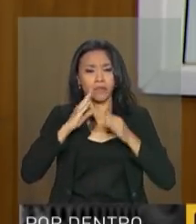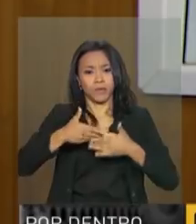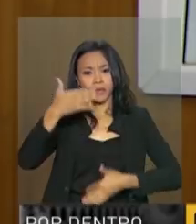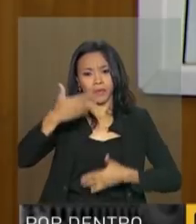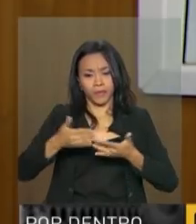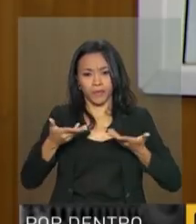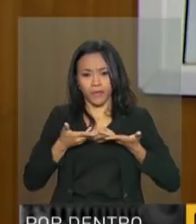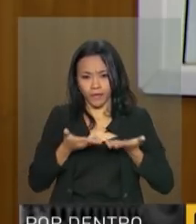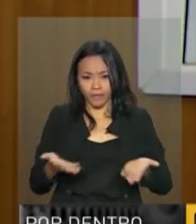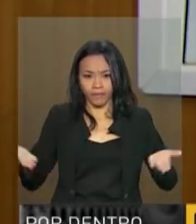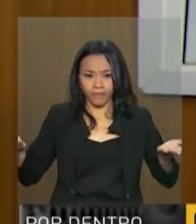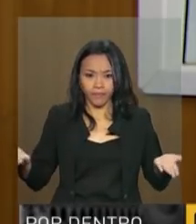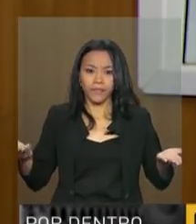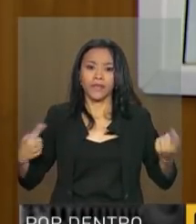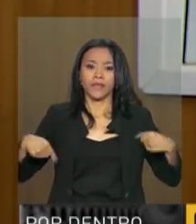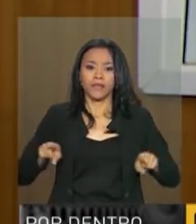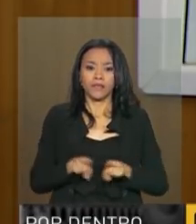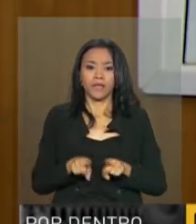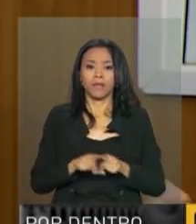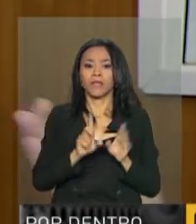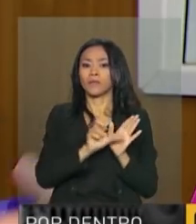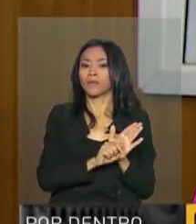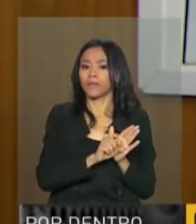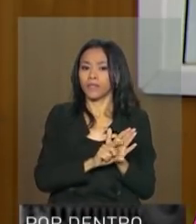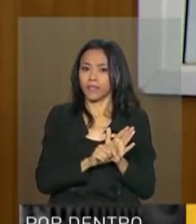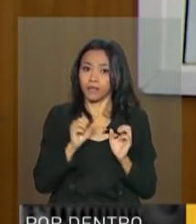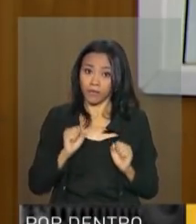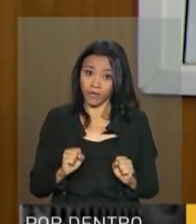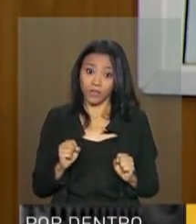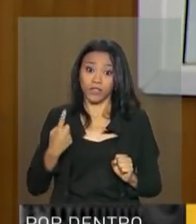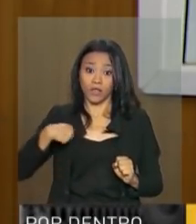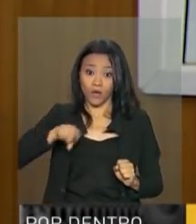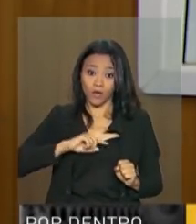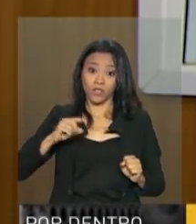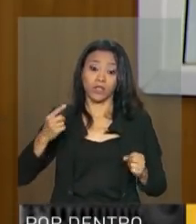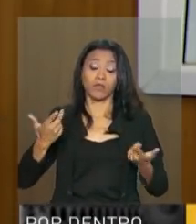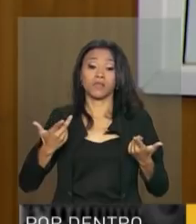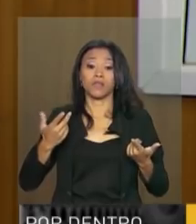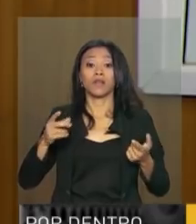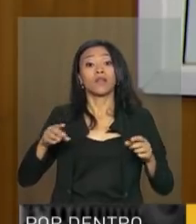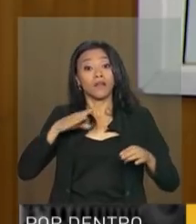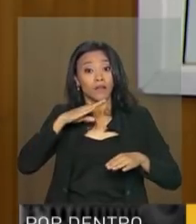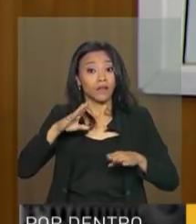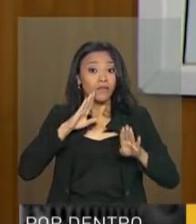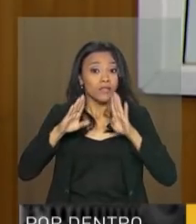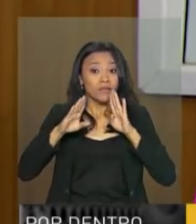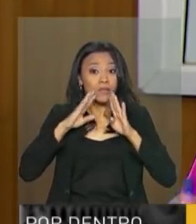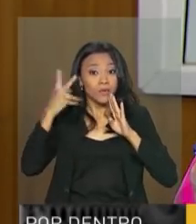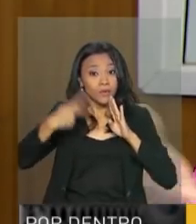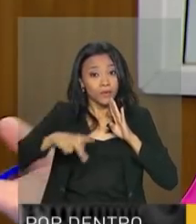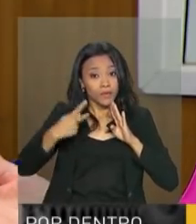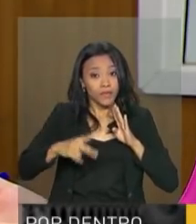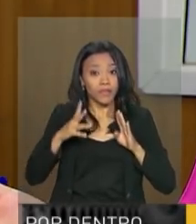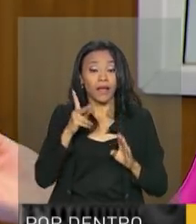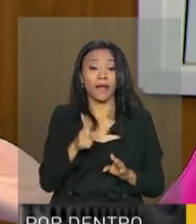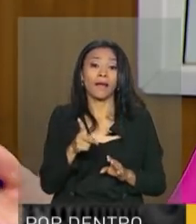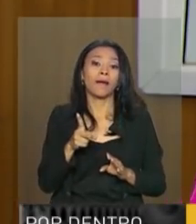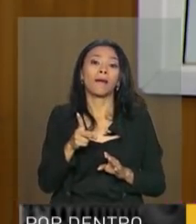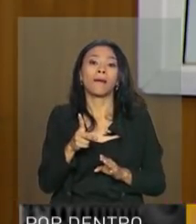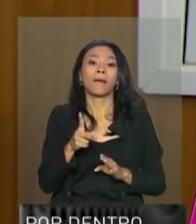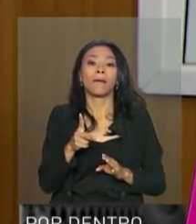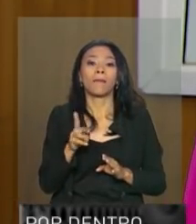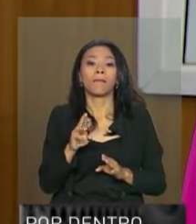facebook.com/palaciodoplanalto ou ainda pelo Twitter no @planalto. A gente também está ao vivo pela página do Facebook da Previdência Social. Eu vou ler agora então